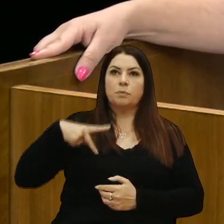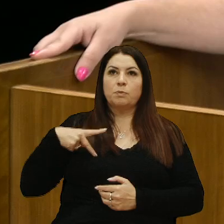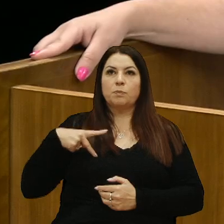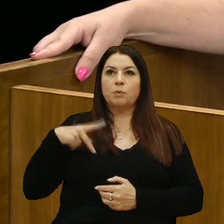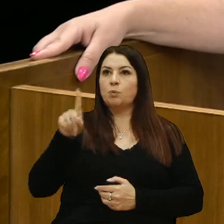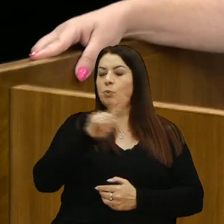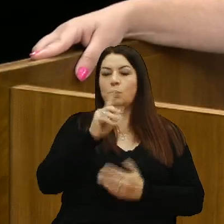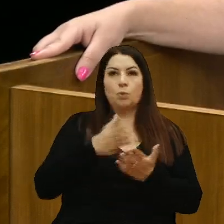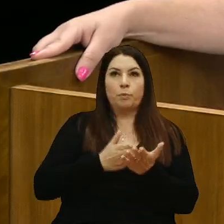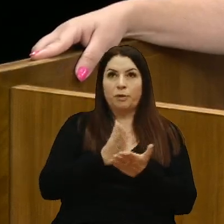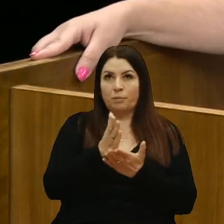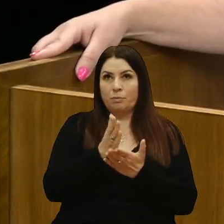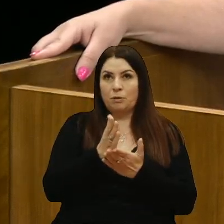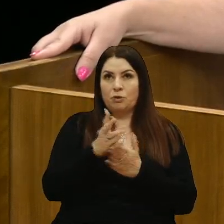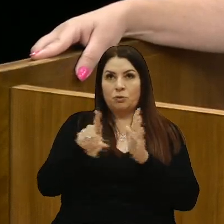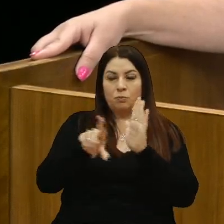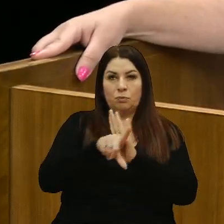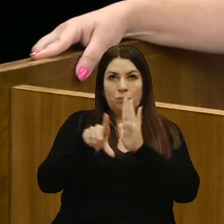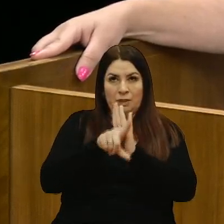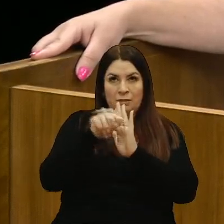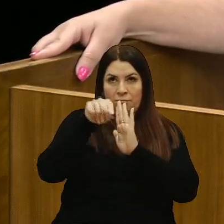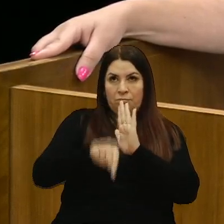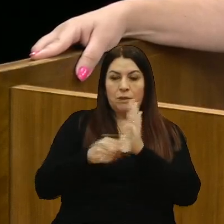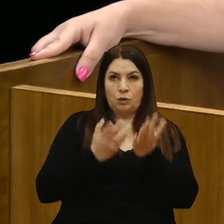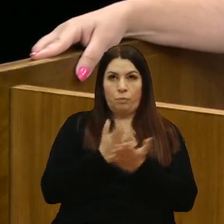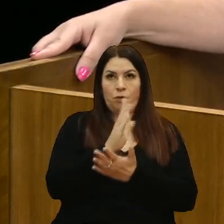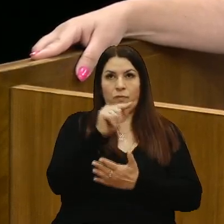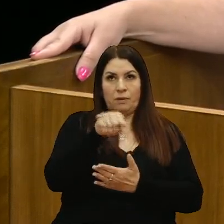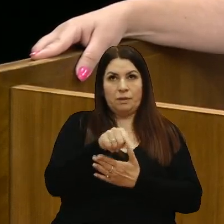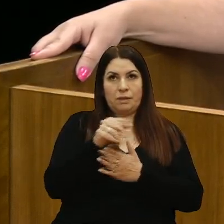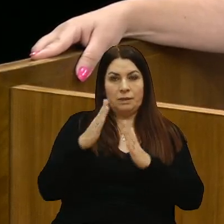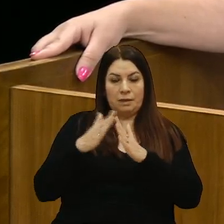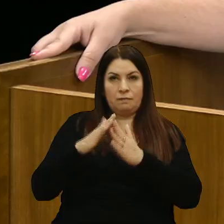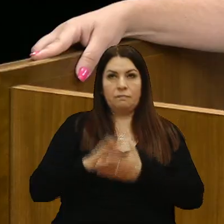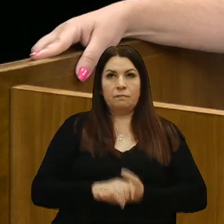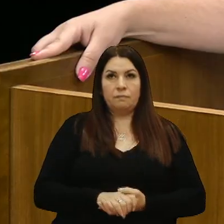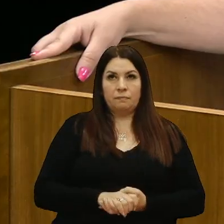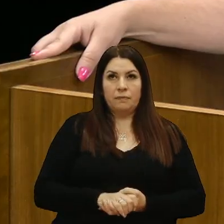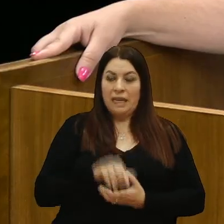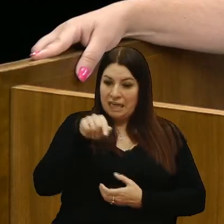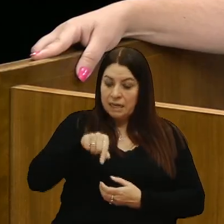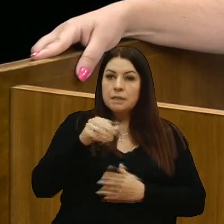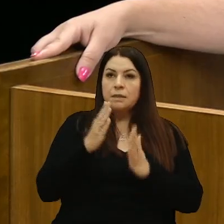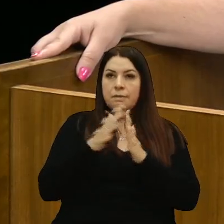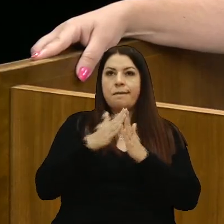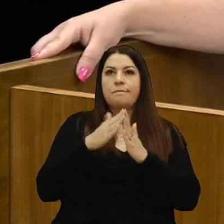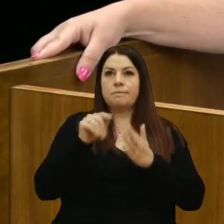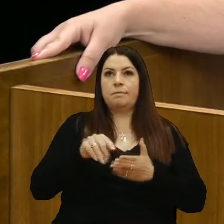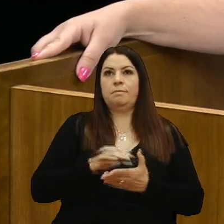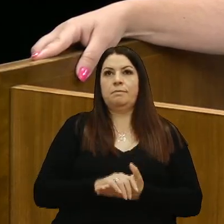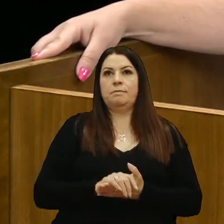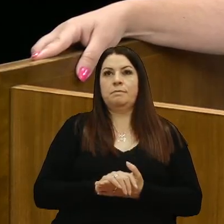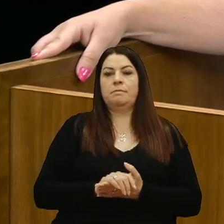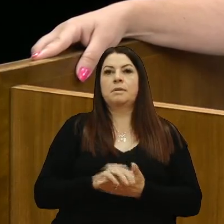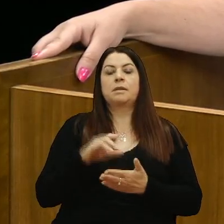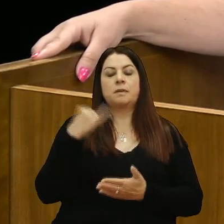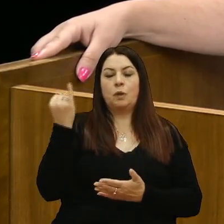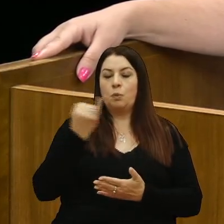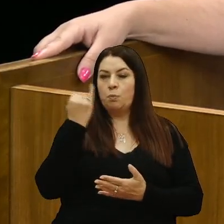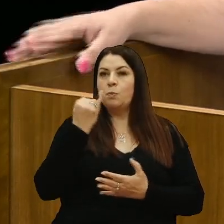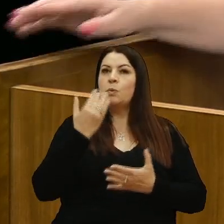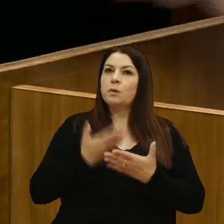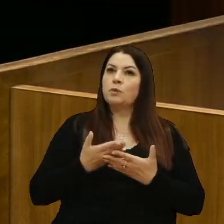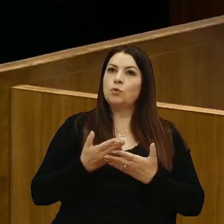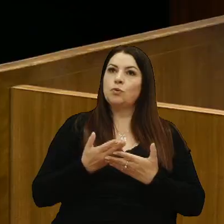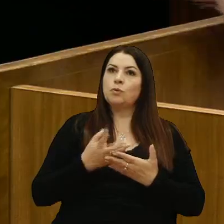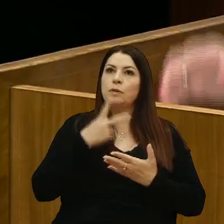não cumprimento de uma legislação aprovada nessa casa legislativa, que é tão importante, né? Que